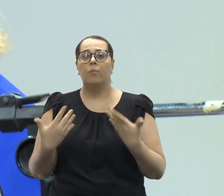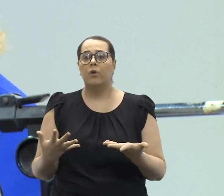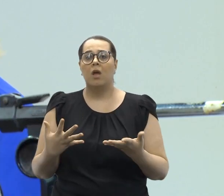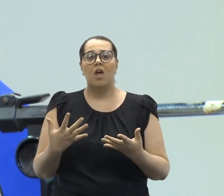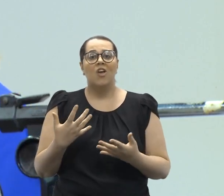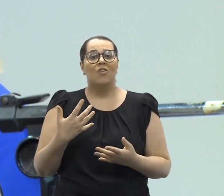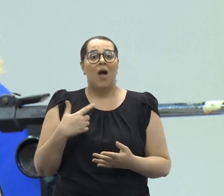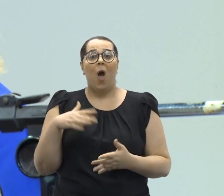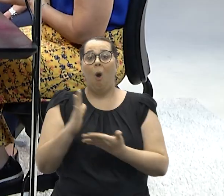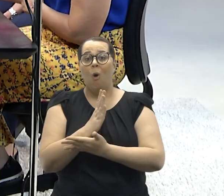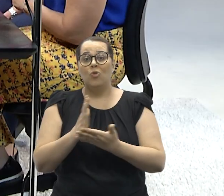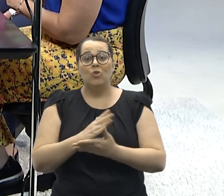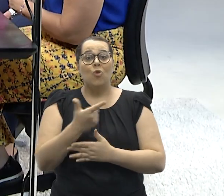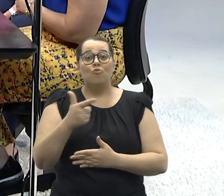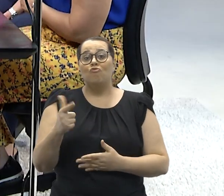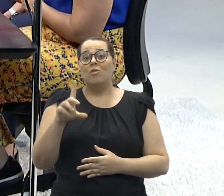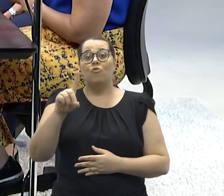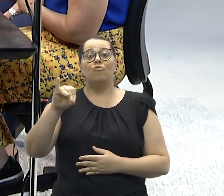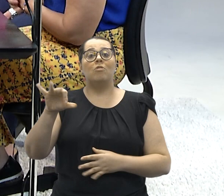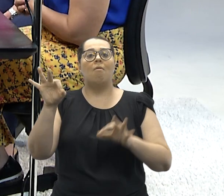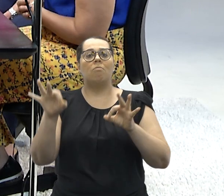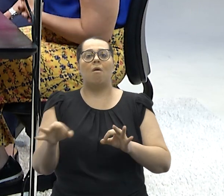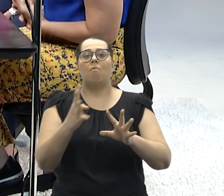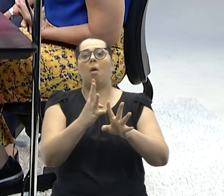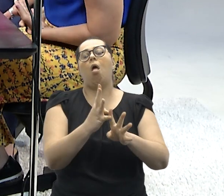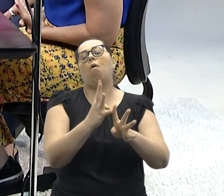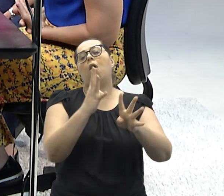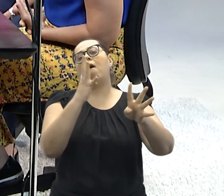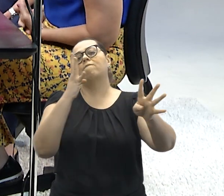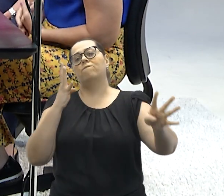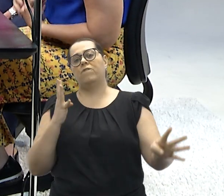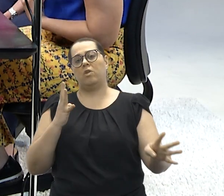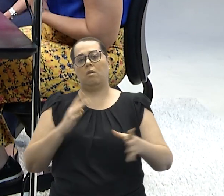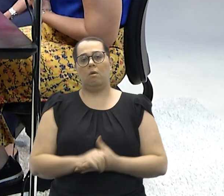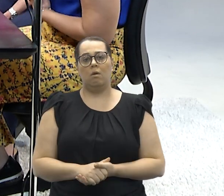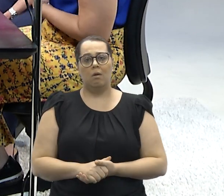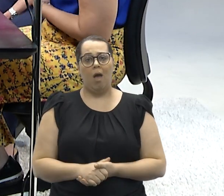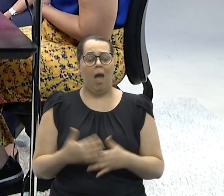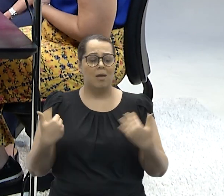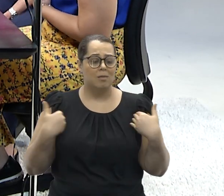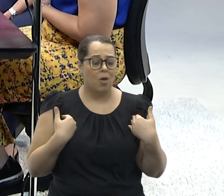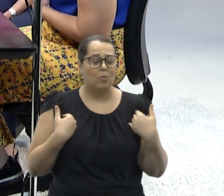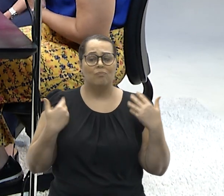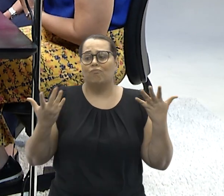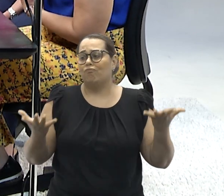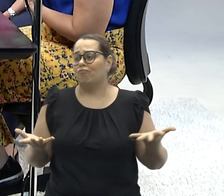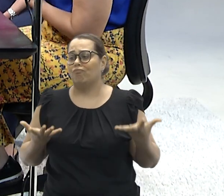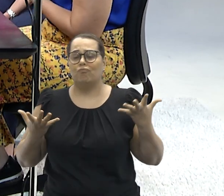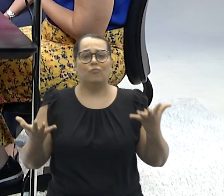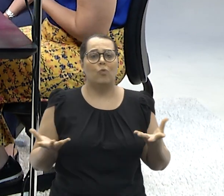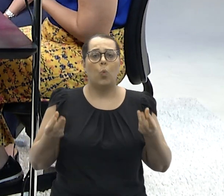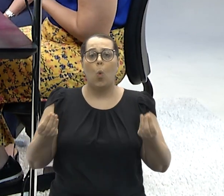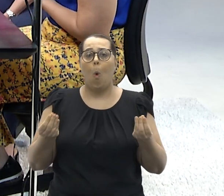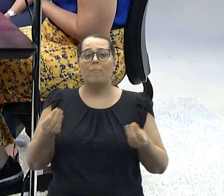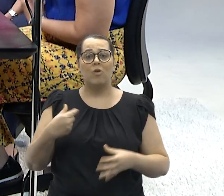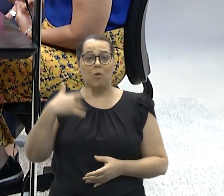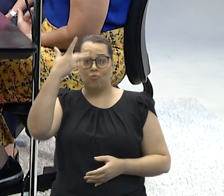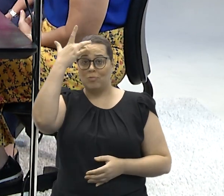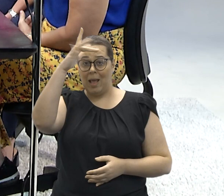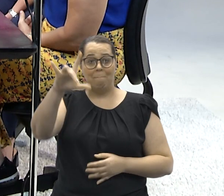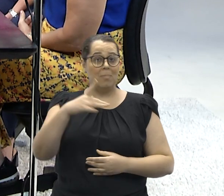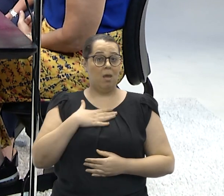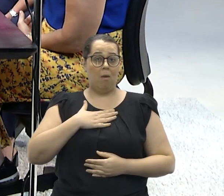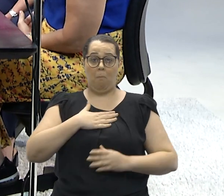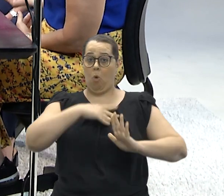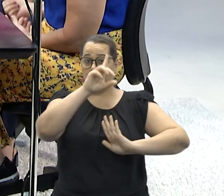estava numa fila da regulação. E aí eu optei por quê? Não tendo conhecimento desse direito, de